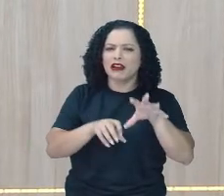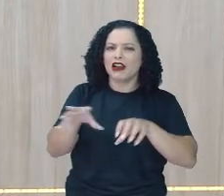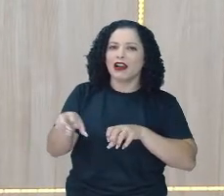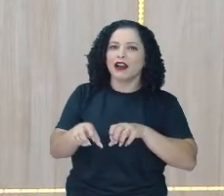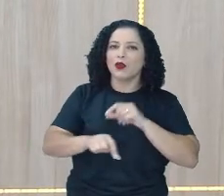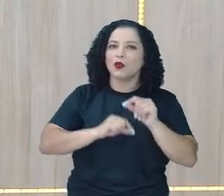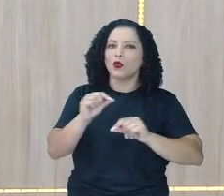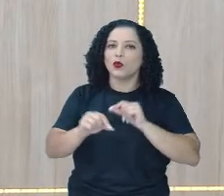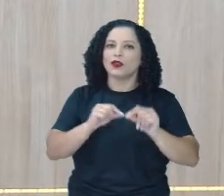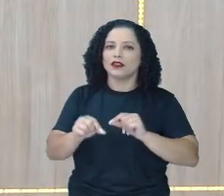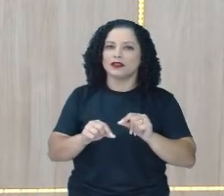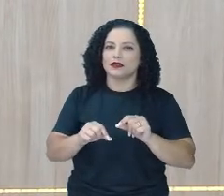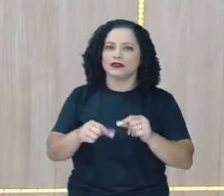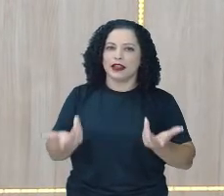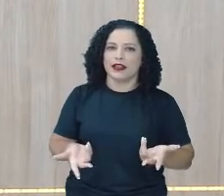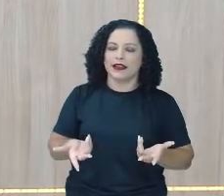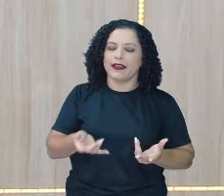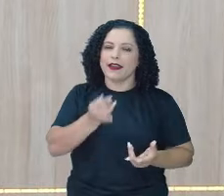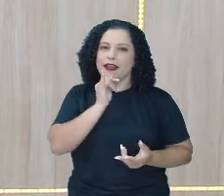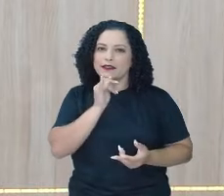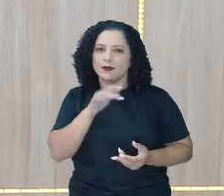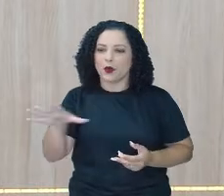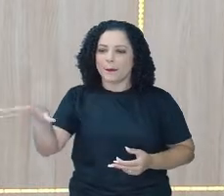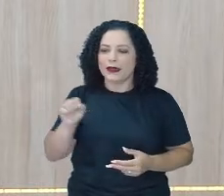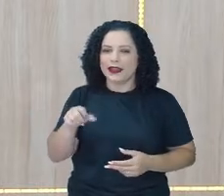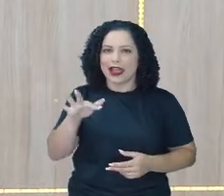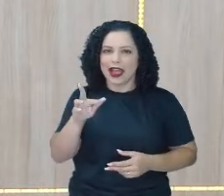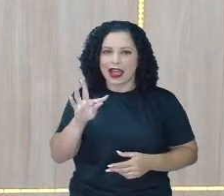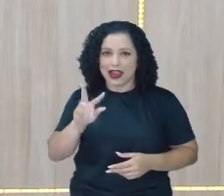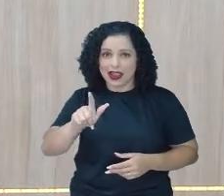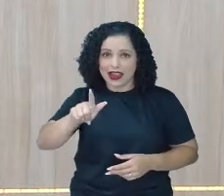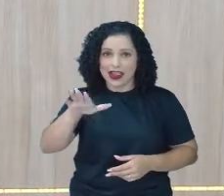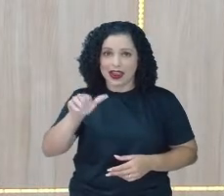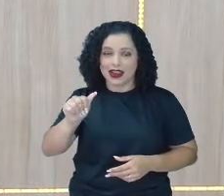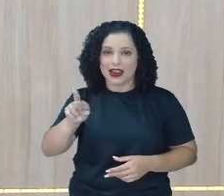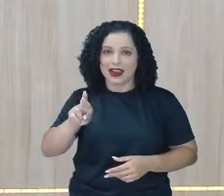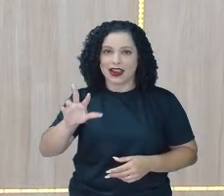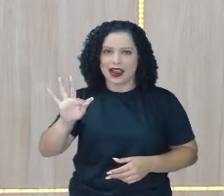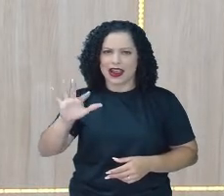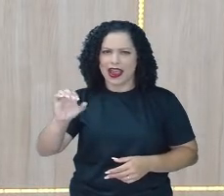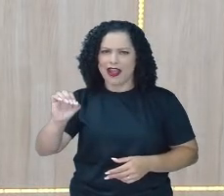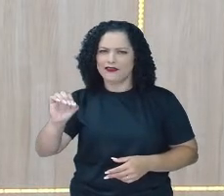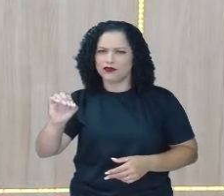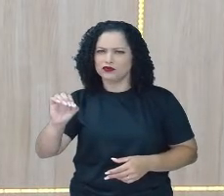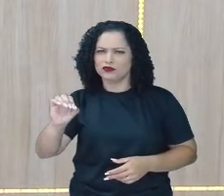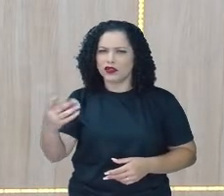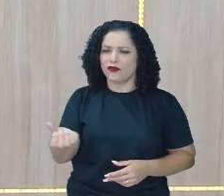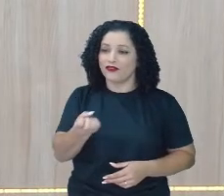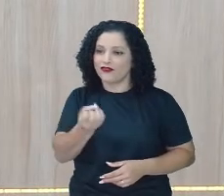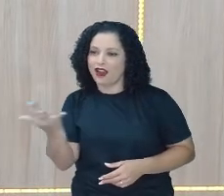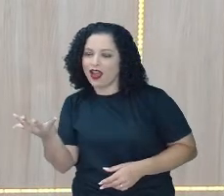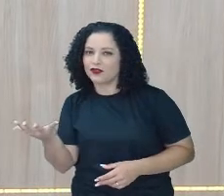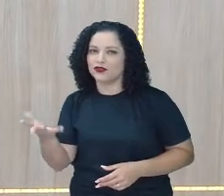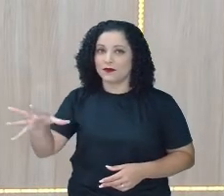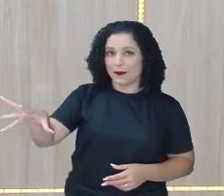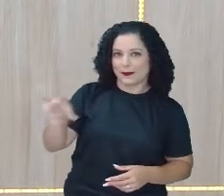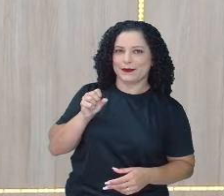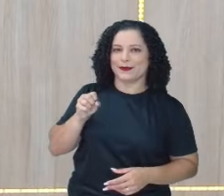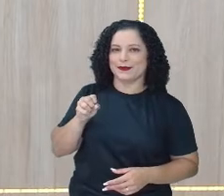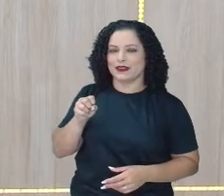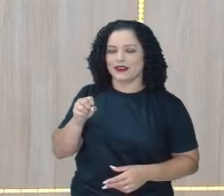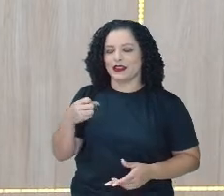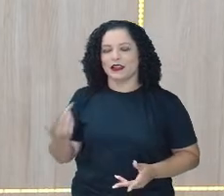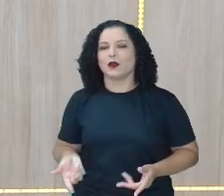Os garfos. O meu artigo tem que combinar com o substantivo que eu vou falar, tá bom? Então,